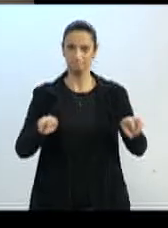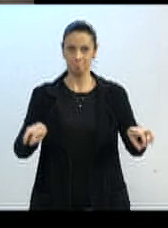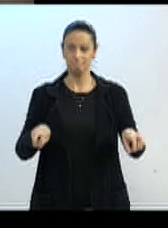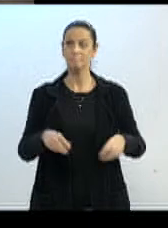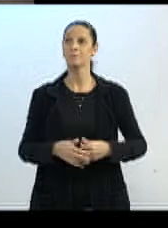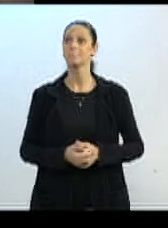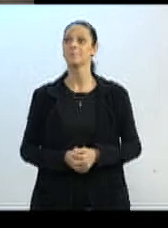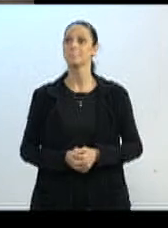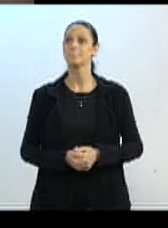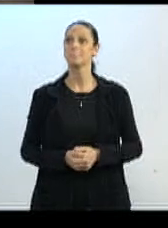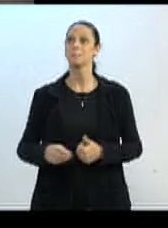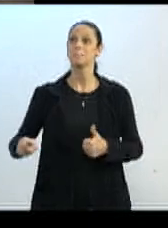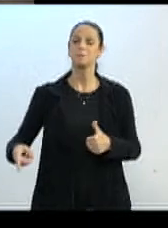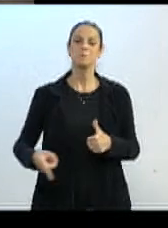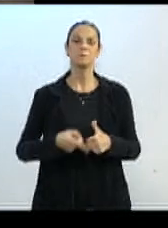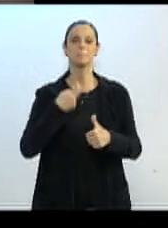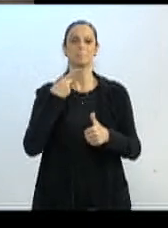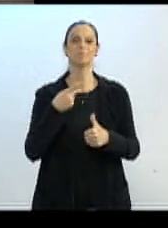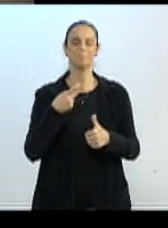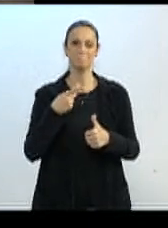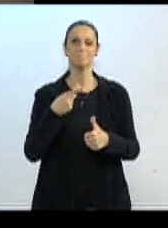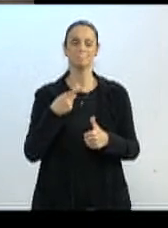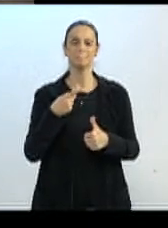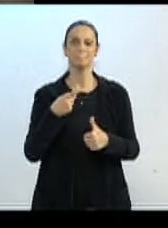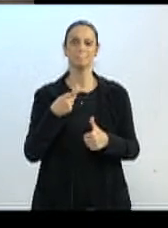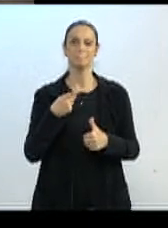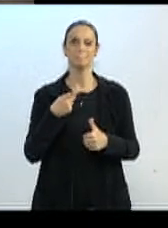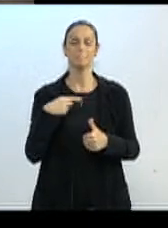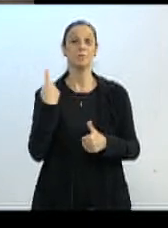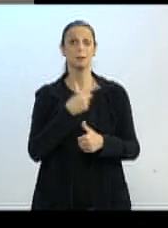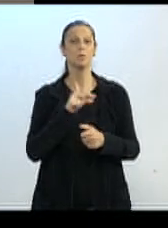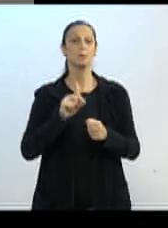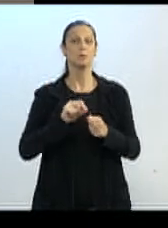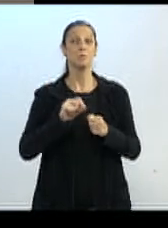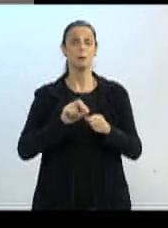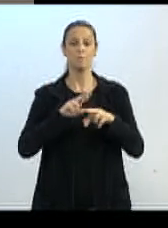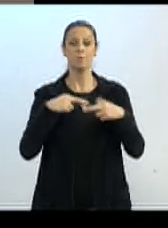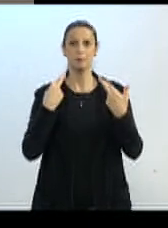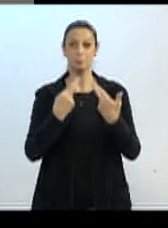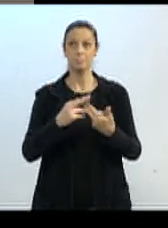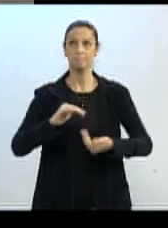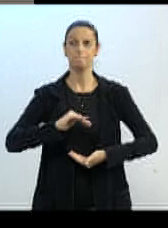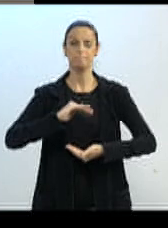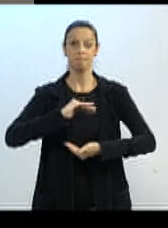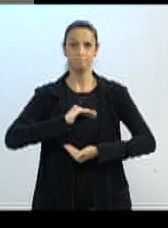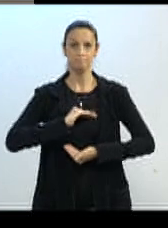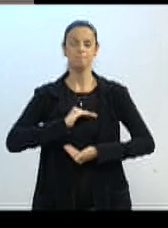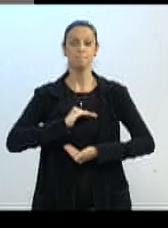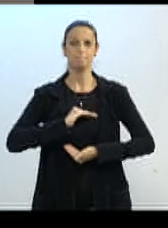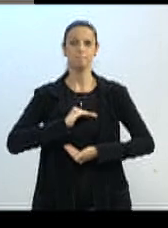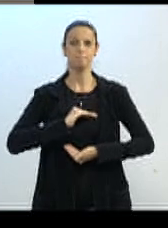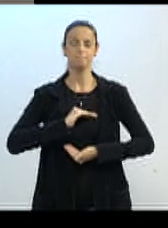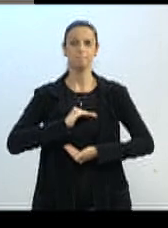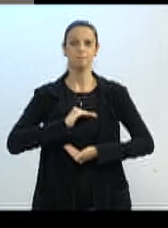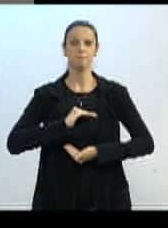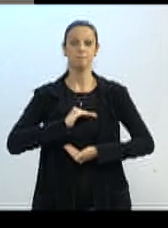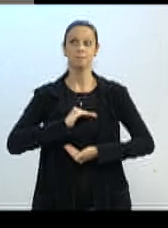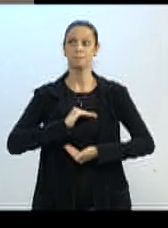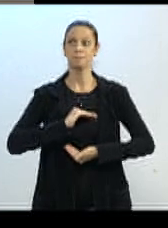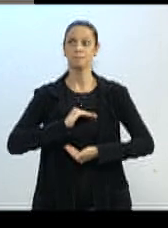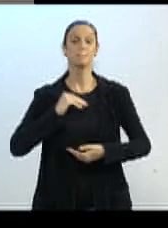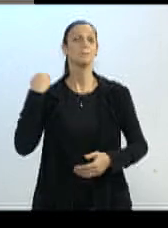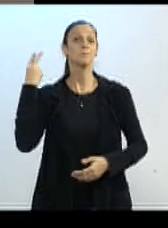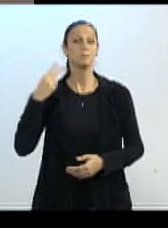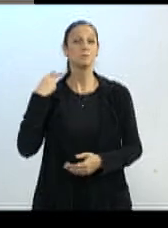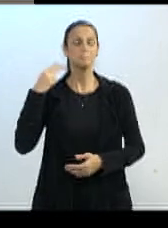pela pela primeira vez a a reunião da permanente da Defesa Civil é só filme parlamentar onde